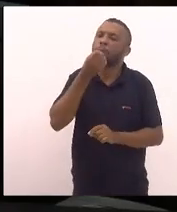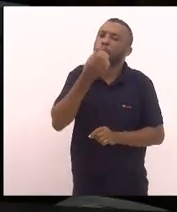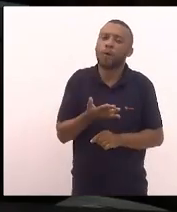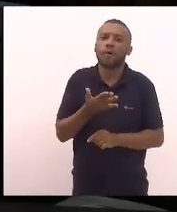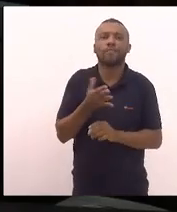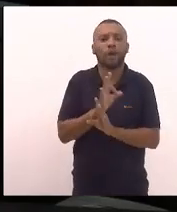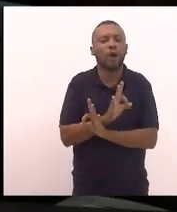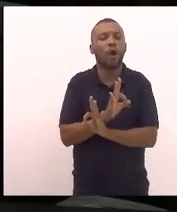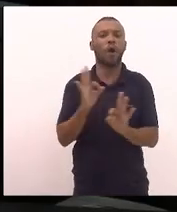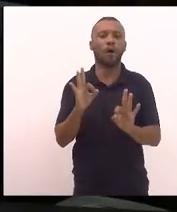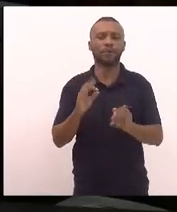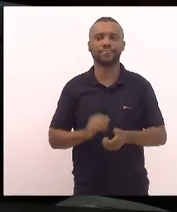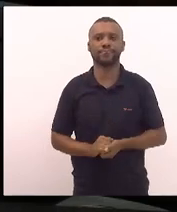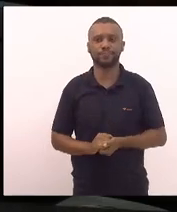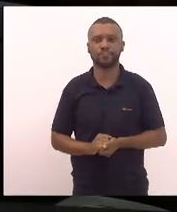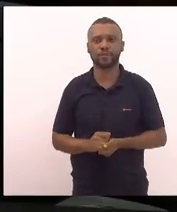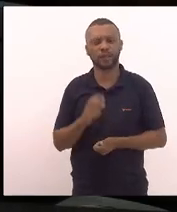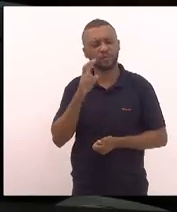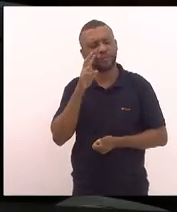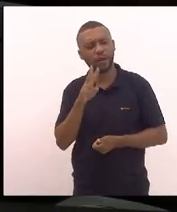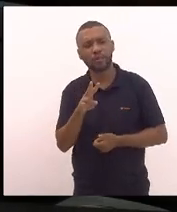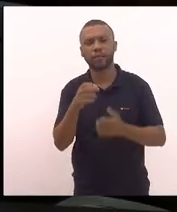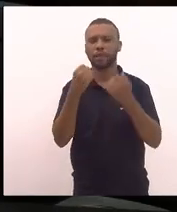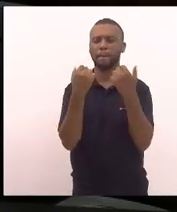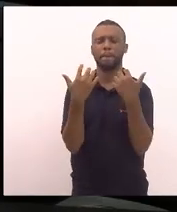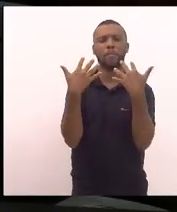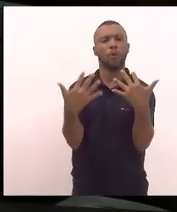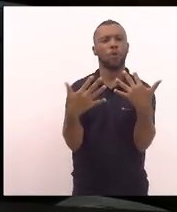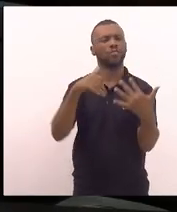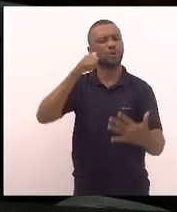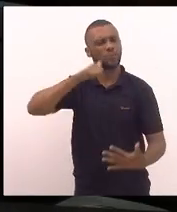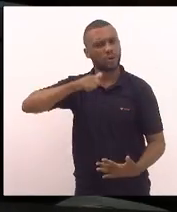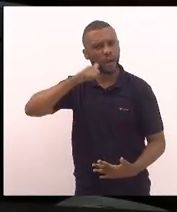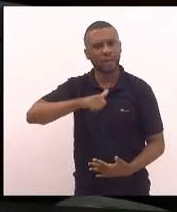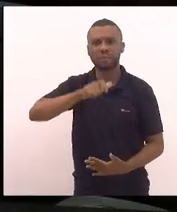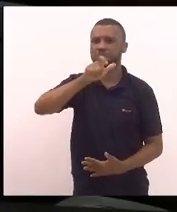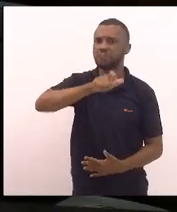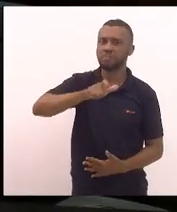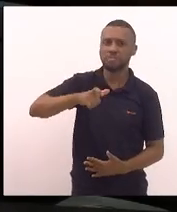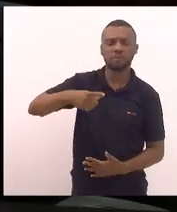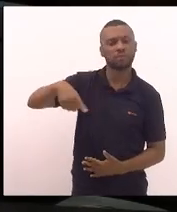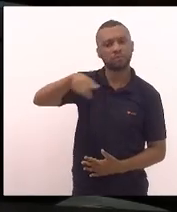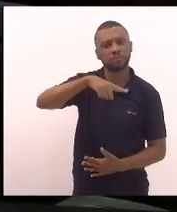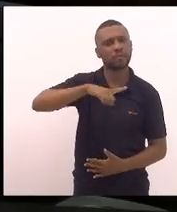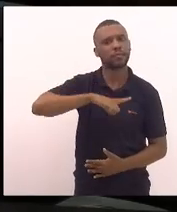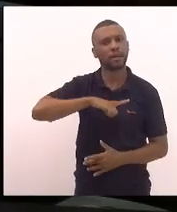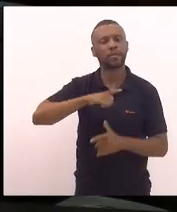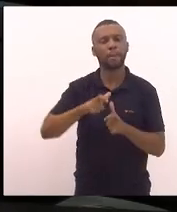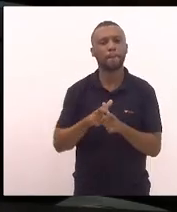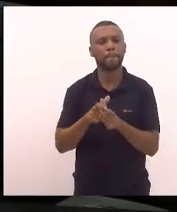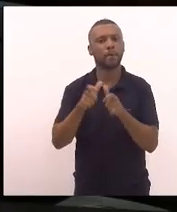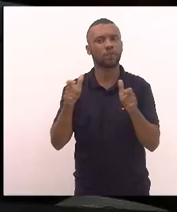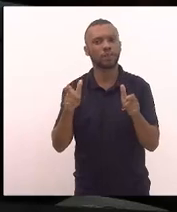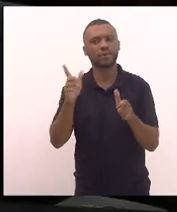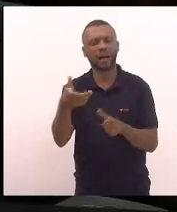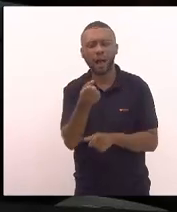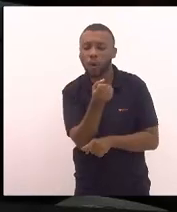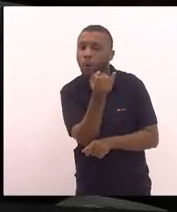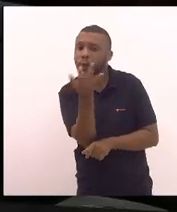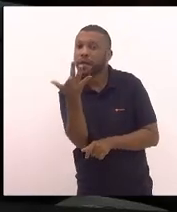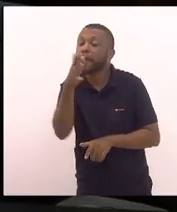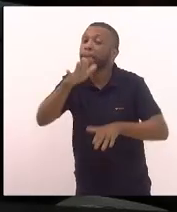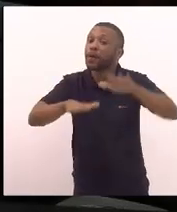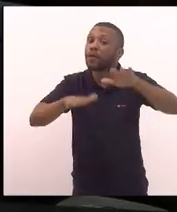Ju. Eu estou vendo essa pléiade de mulheres aqui e, perfunctoriamente, já contei, tem pelo